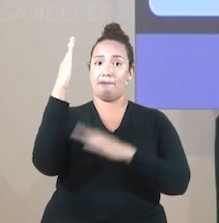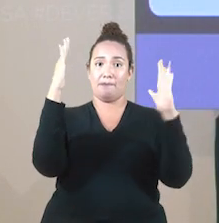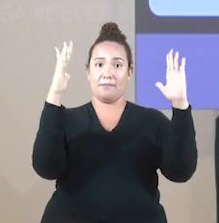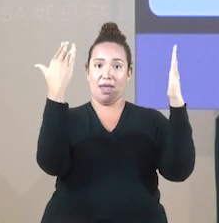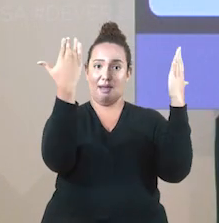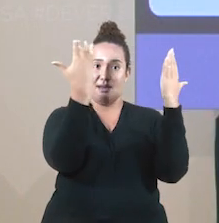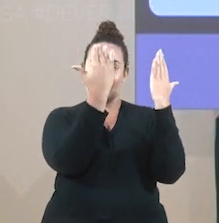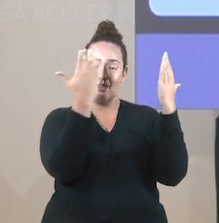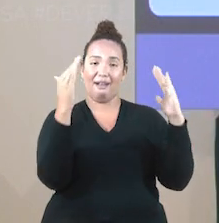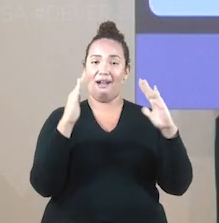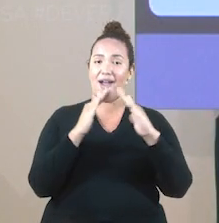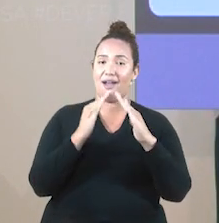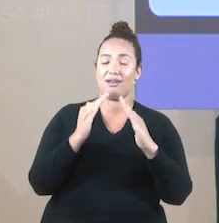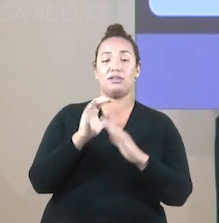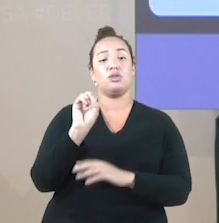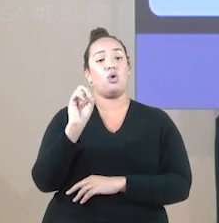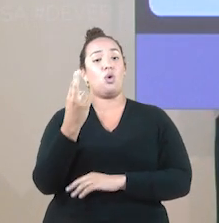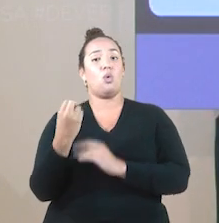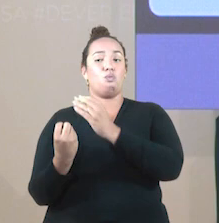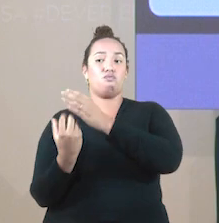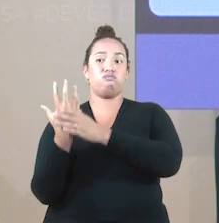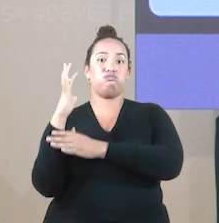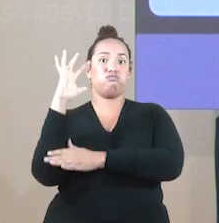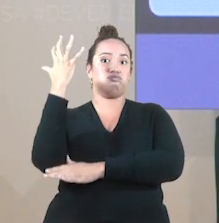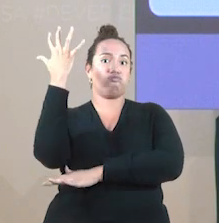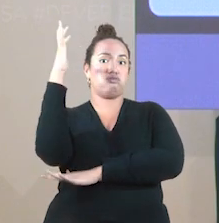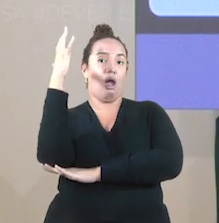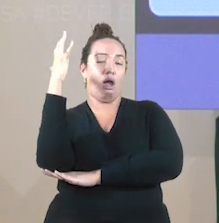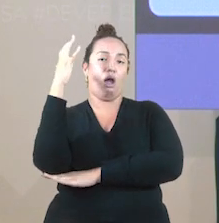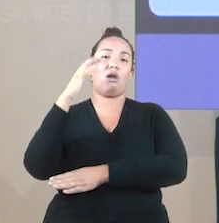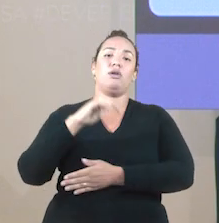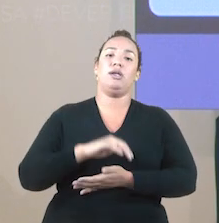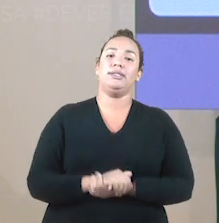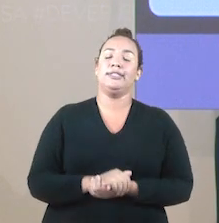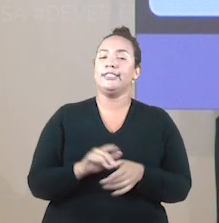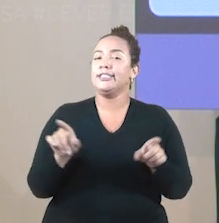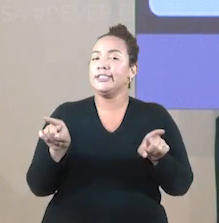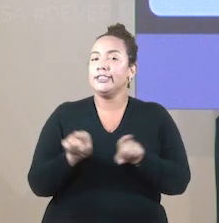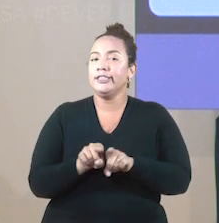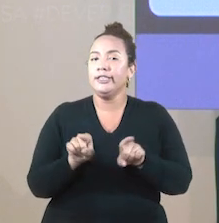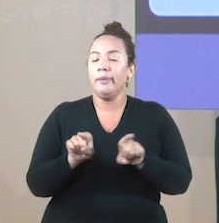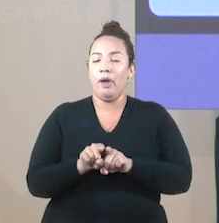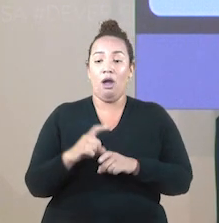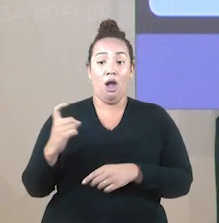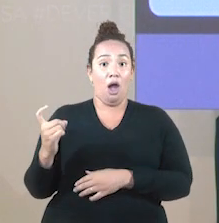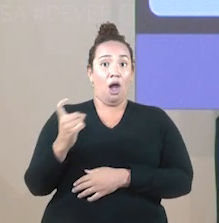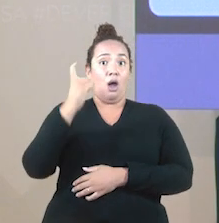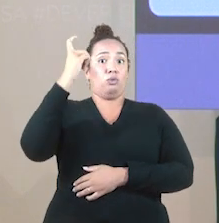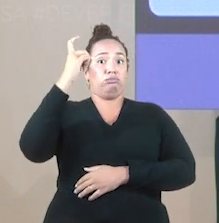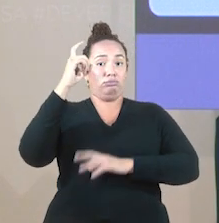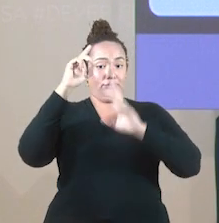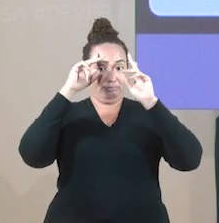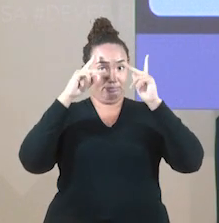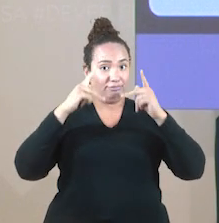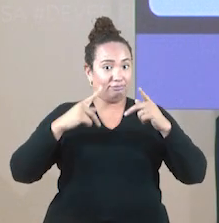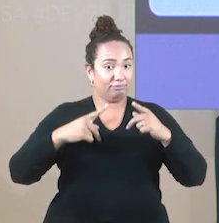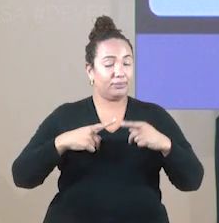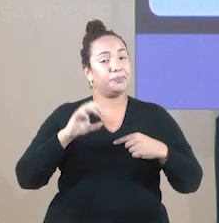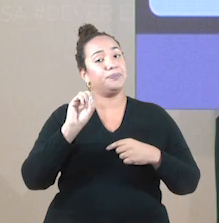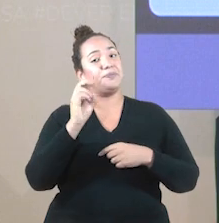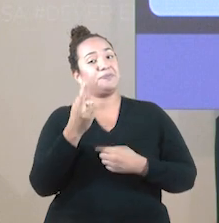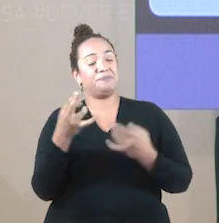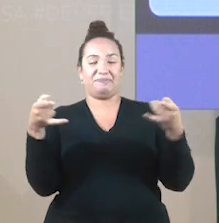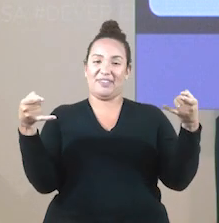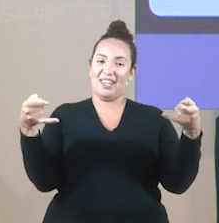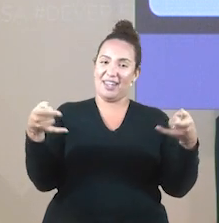casa, ou a altura da árvore que tem na sua rua, e até mesmo a sua altura, ou a cama